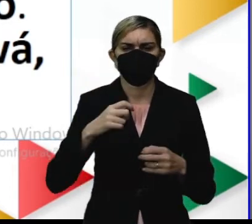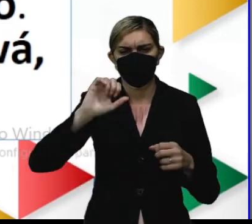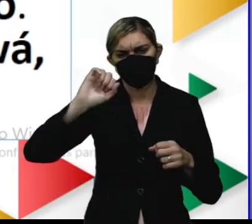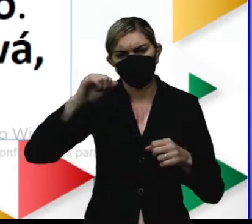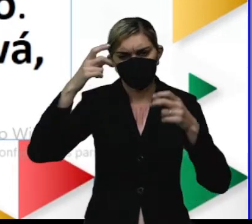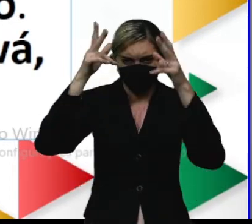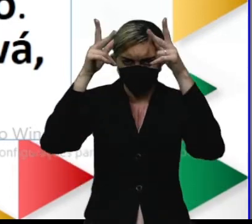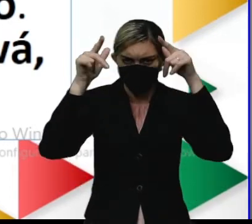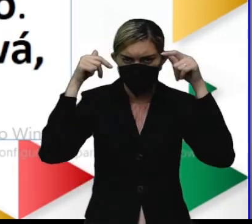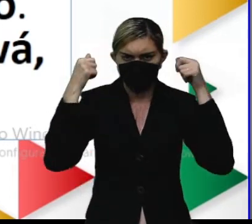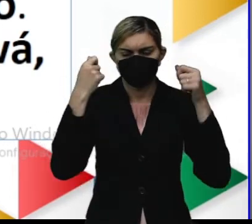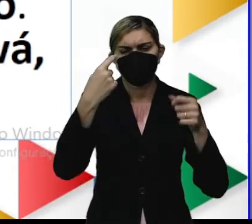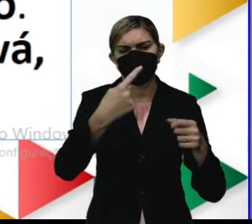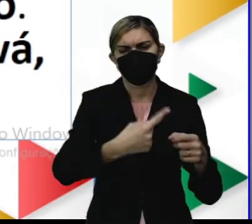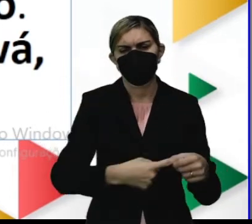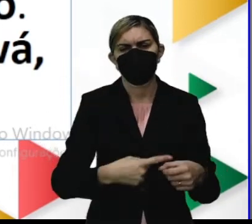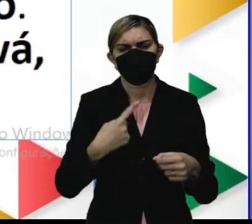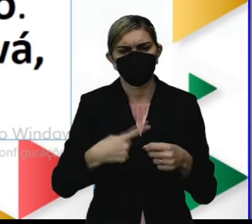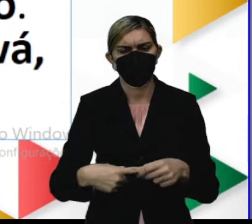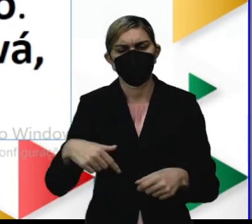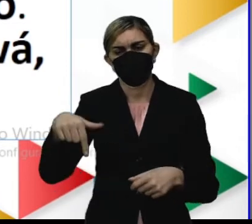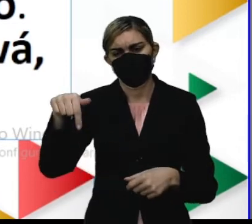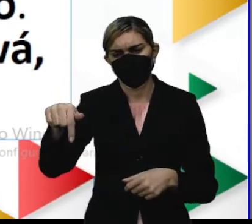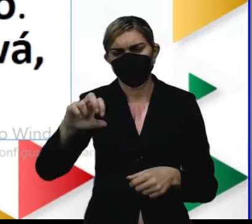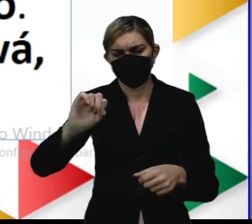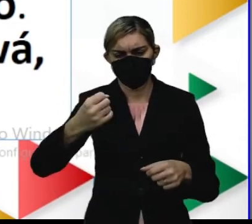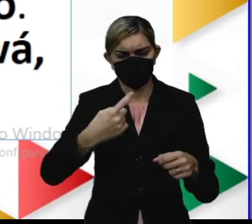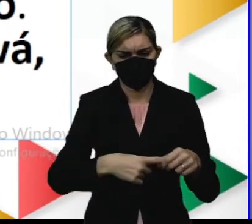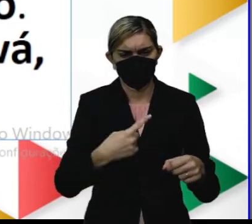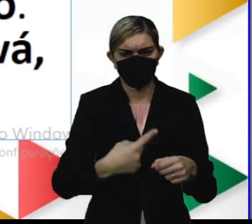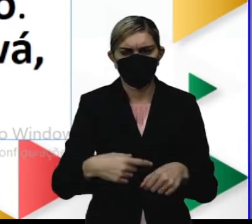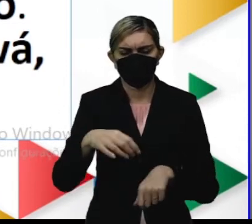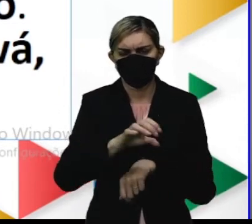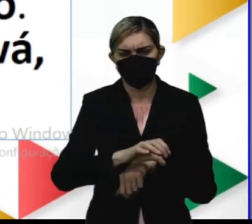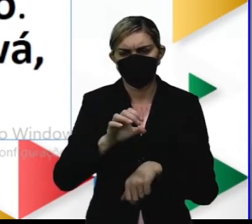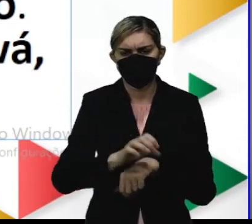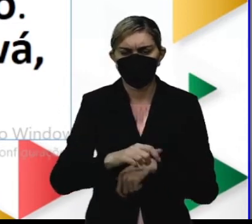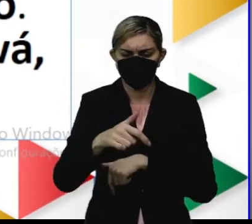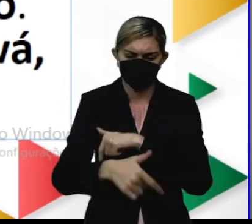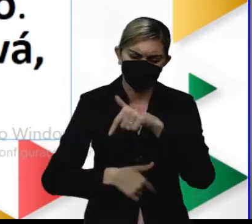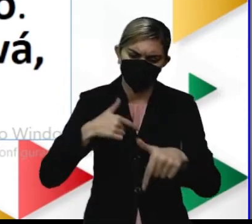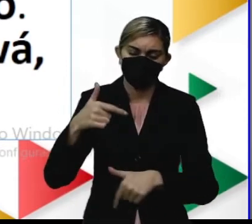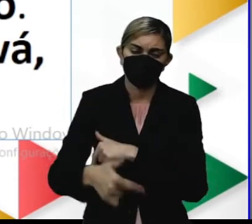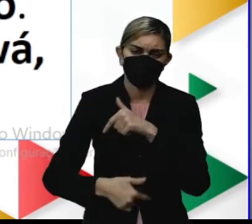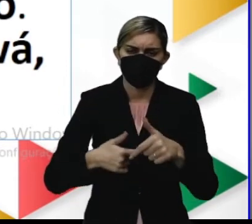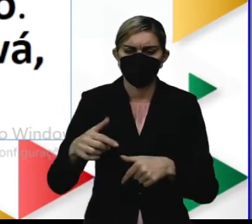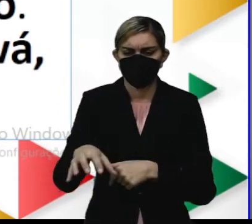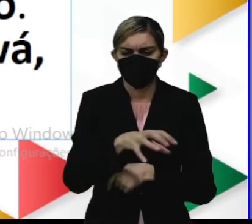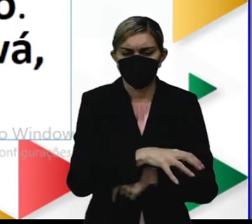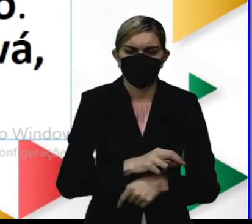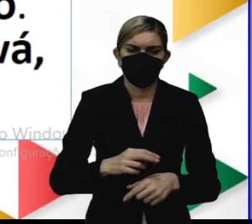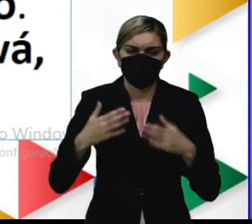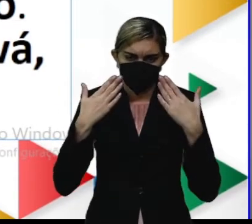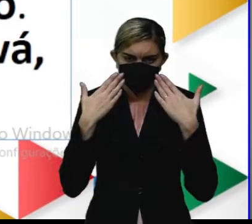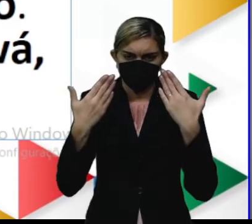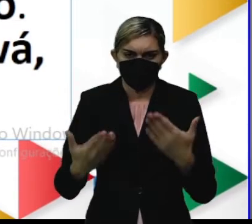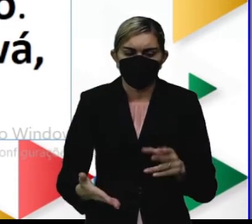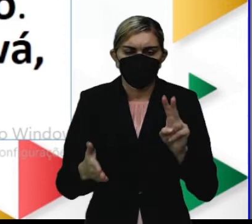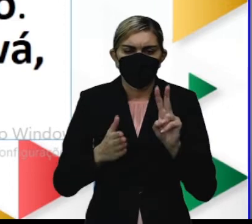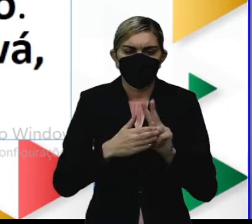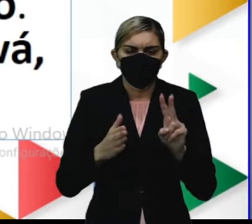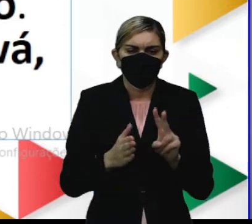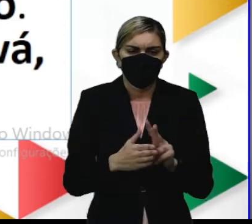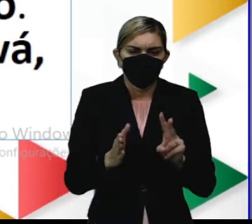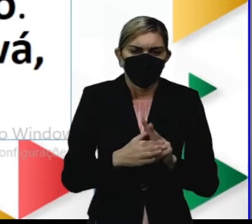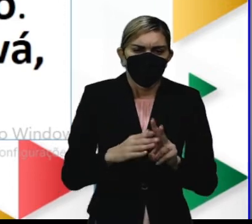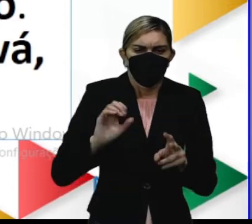Agreste e as 7 restantes no sertão do estado. Esse trabalho, meus amores, destina-se à apresentação dos índios remanescentes